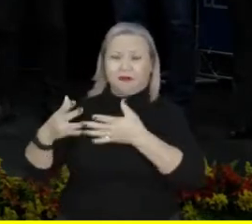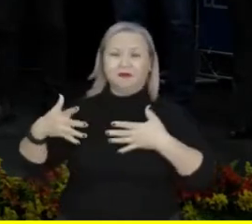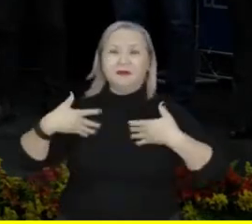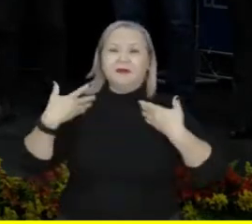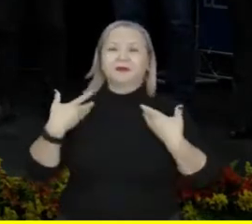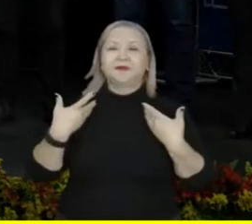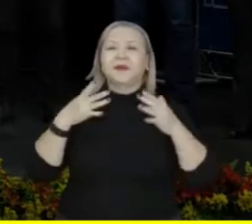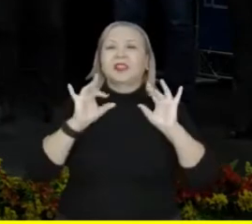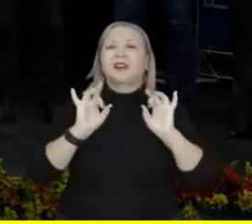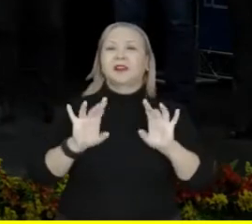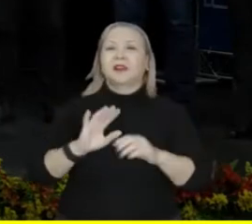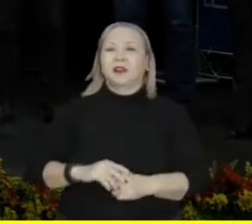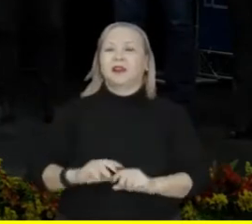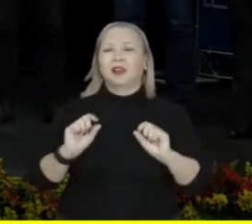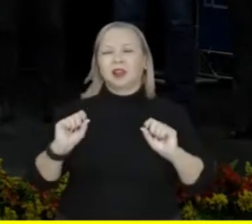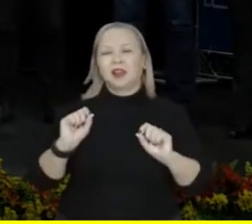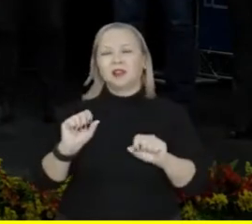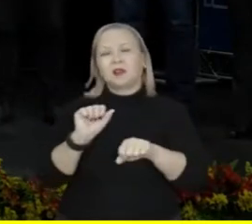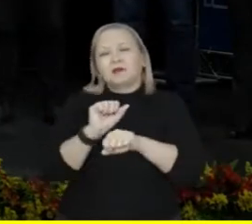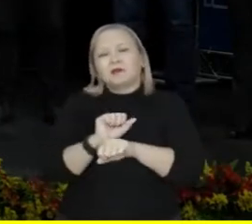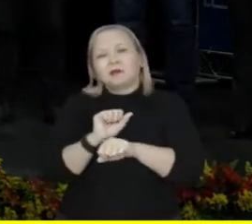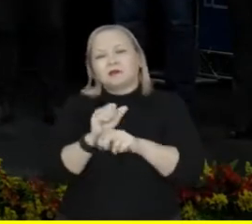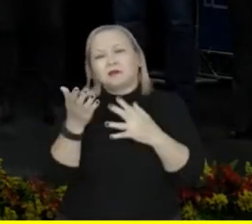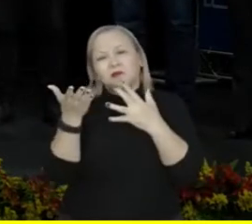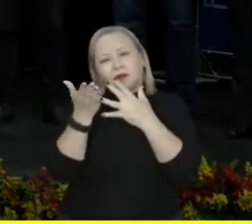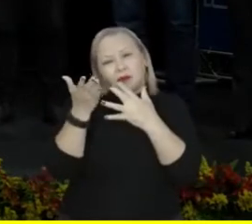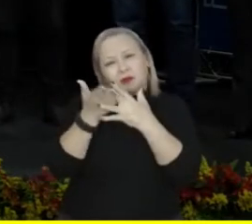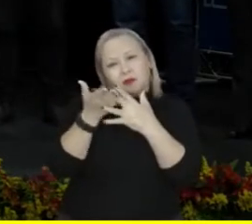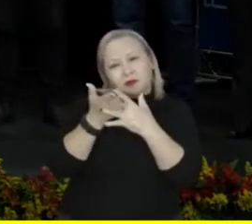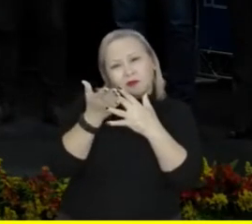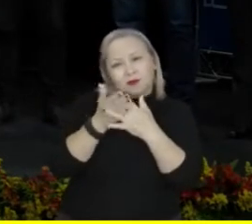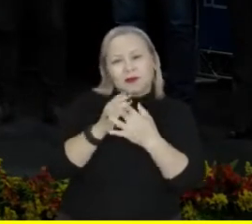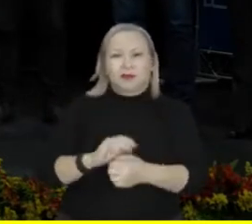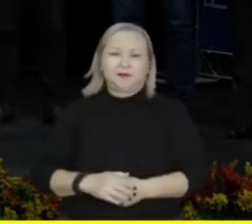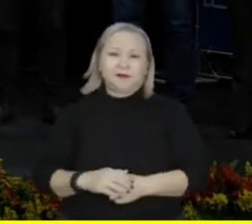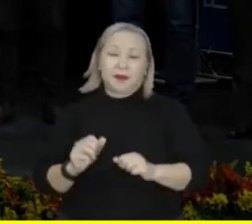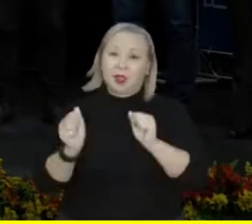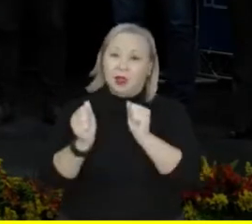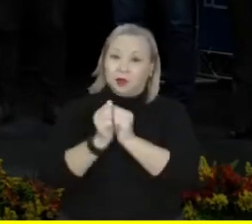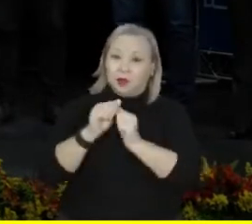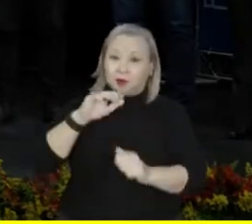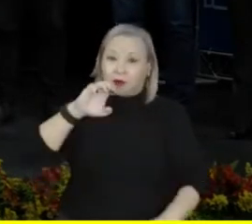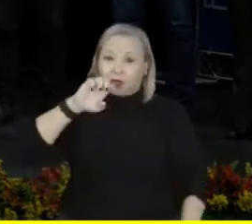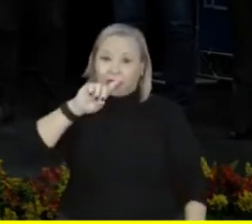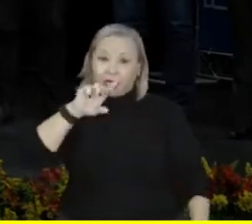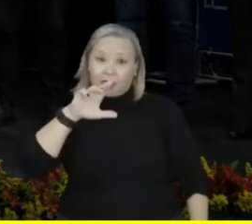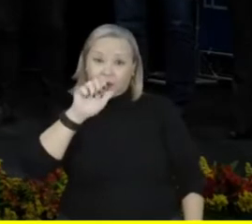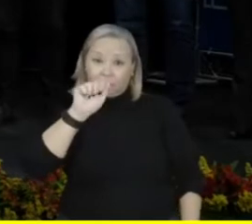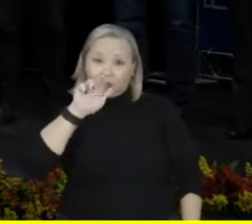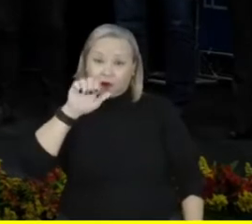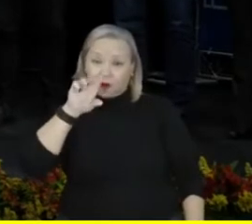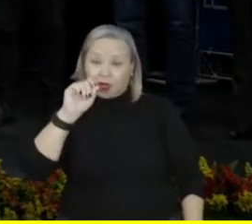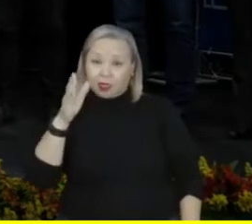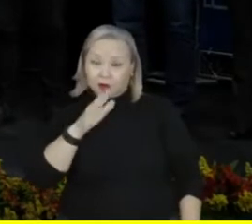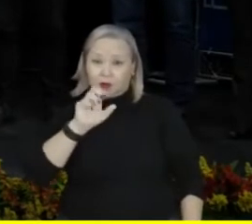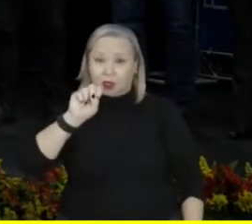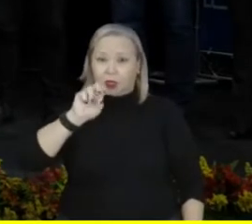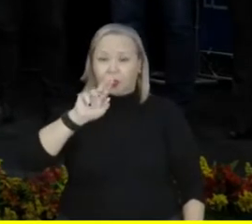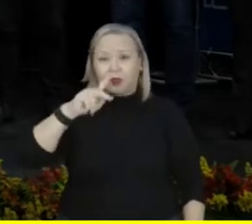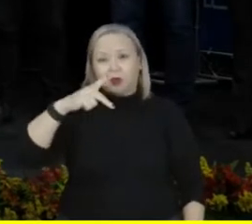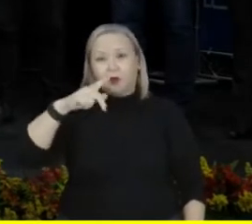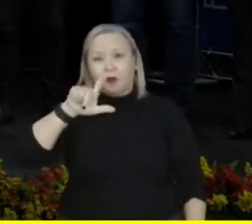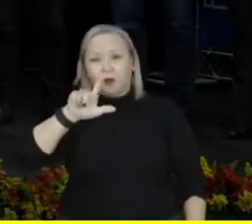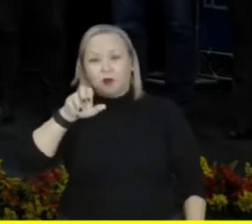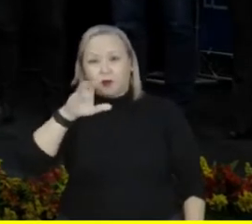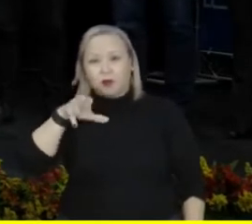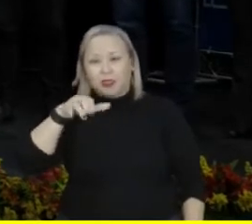uma trégua Eduardo São 30 dias que você pode trabalhar um pouco mais se matar um pouco mais pedir mais